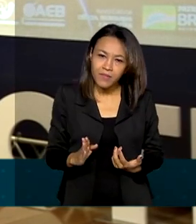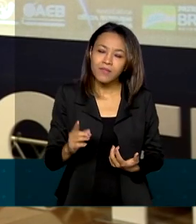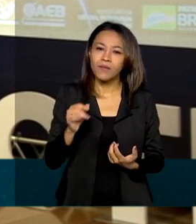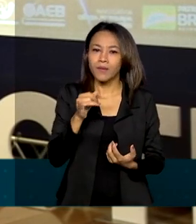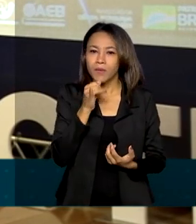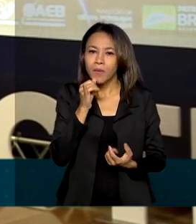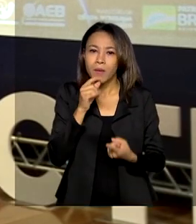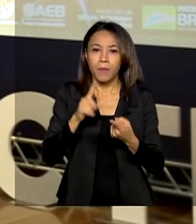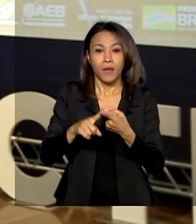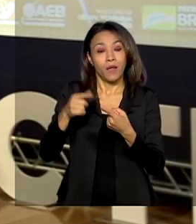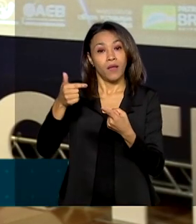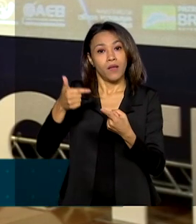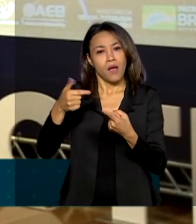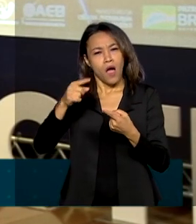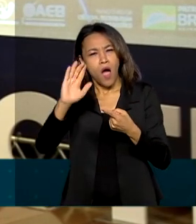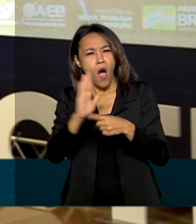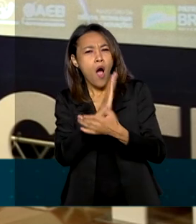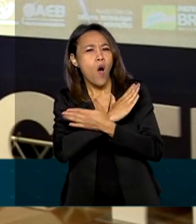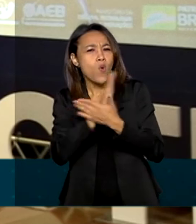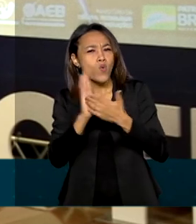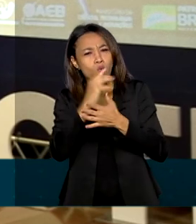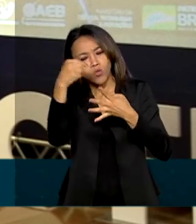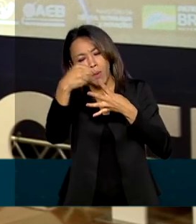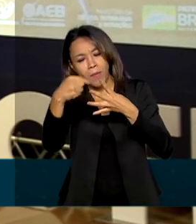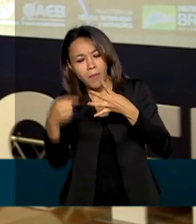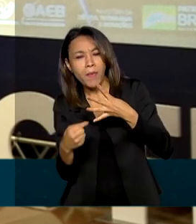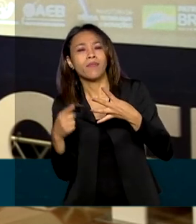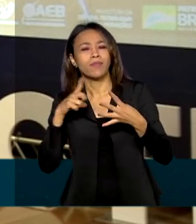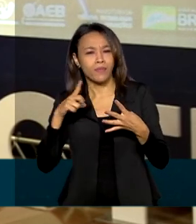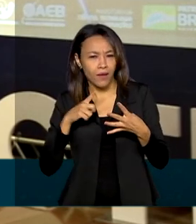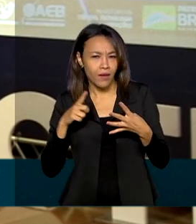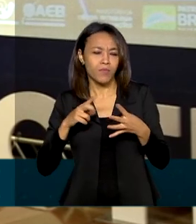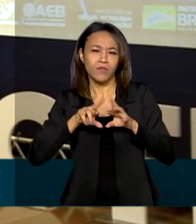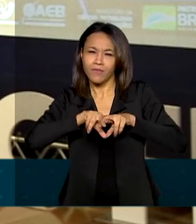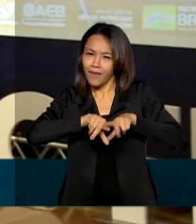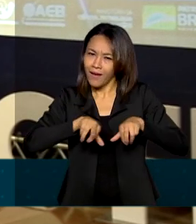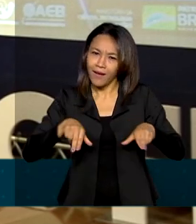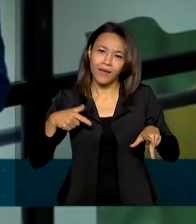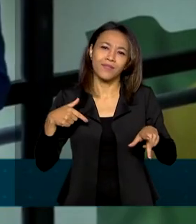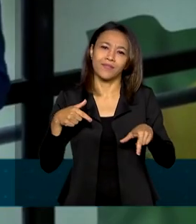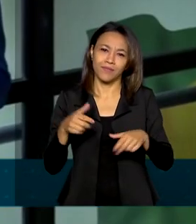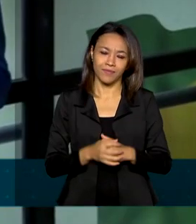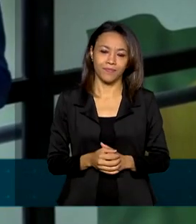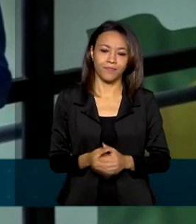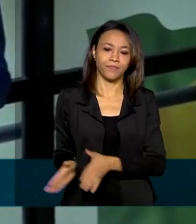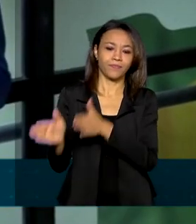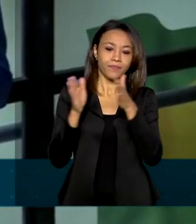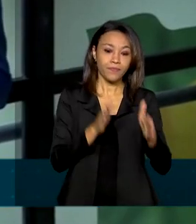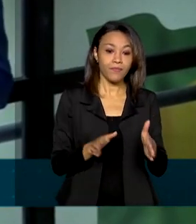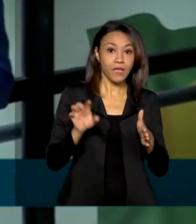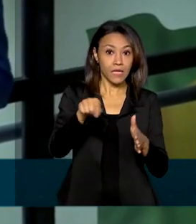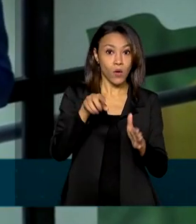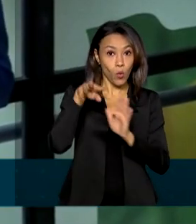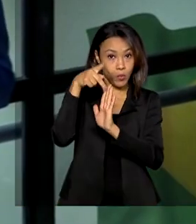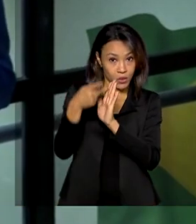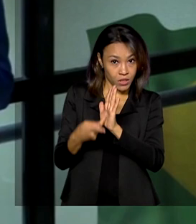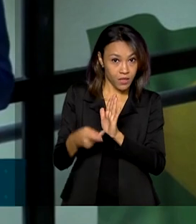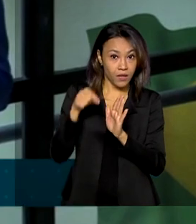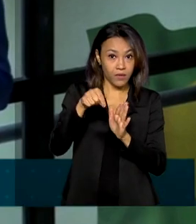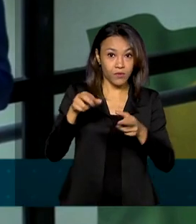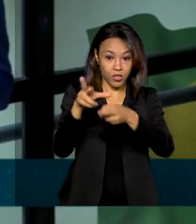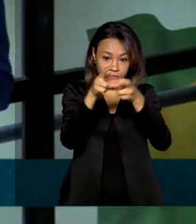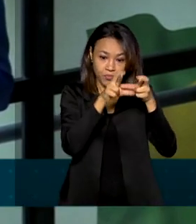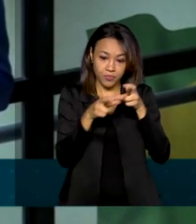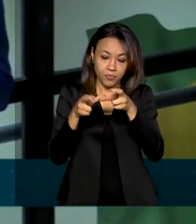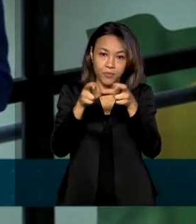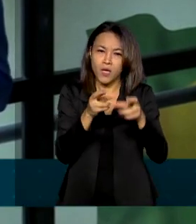o Propulsor e alguns outros subsistemas. Então nós temos vários benefícios associados ao projeto. O projeto do Amazônia 1 teve início